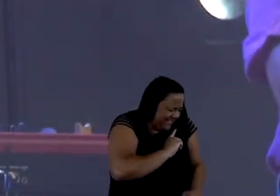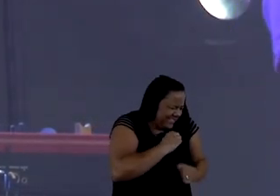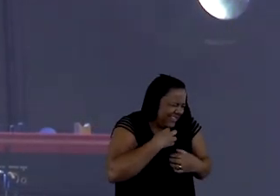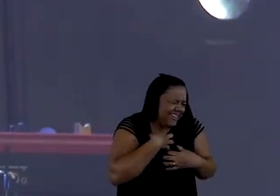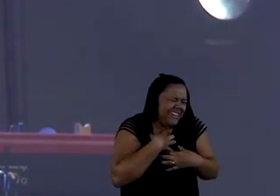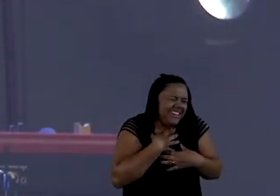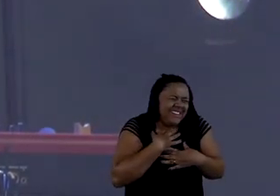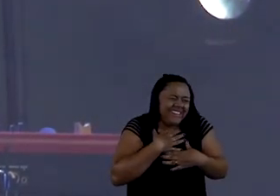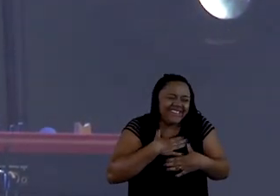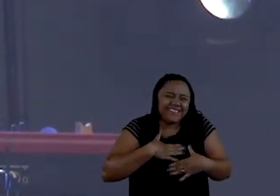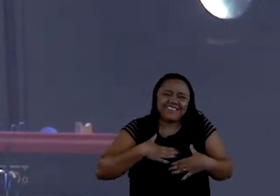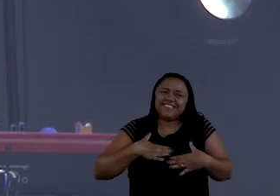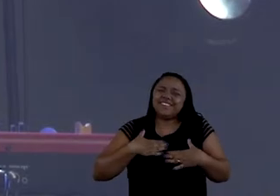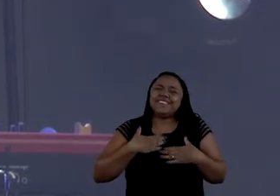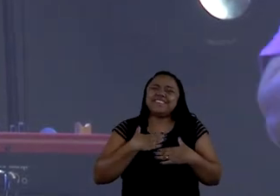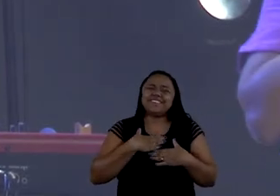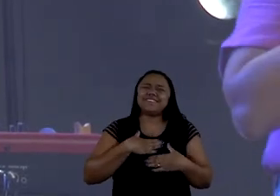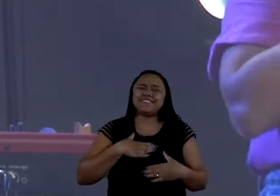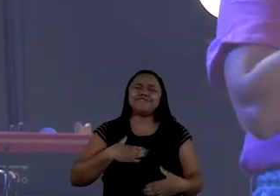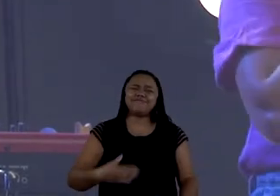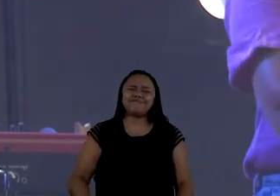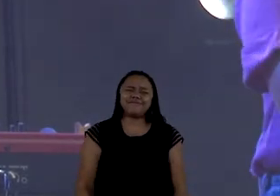O lugar da tua habitação.